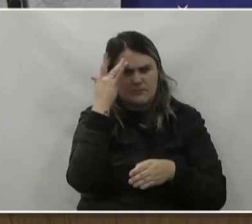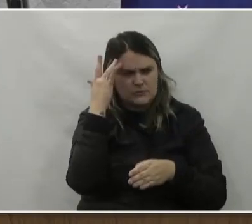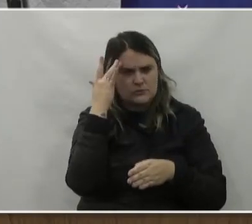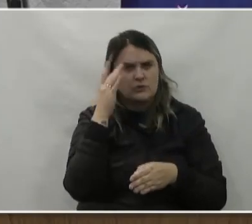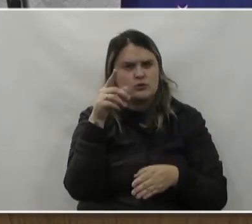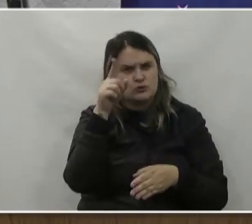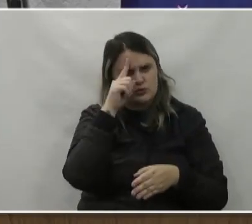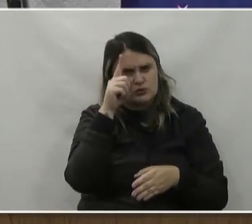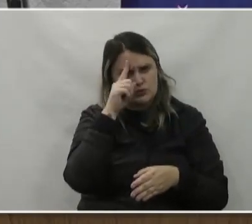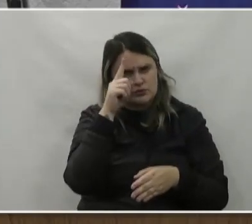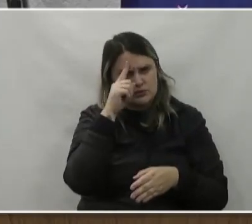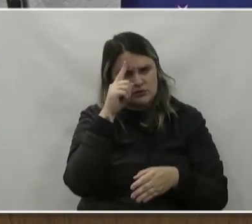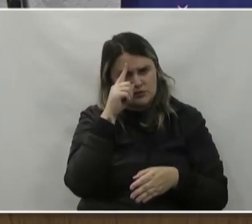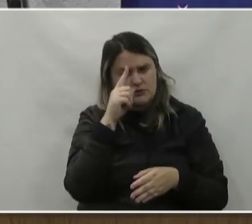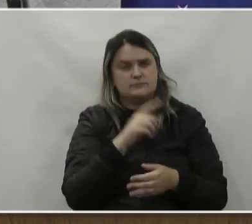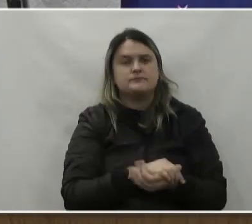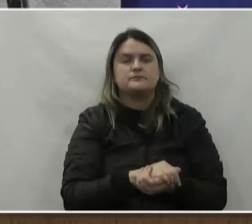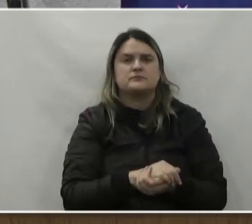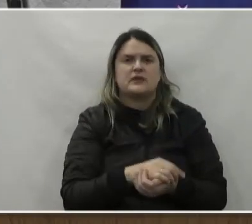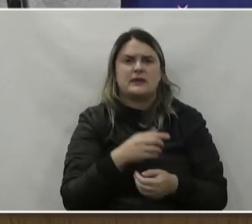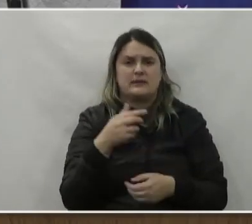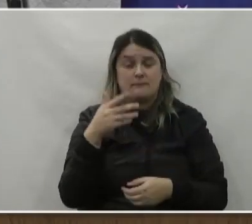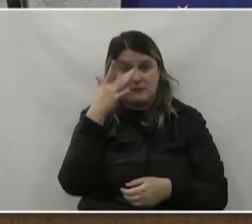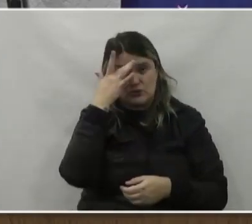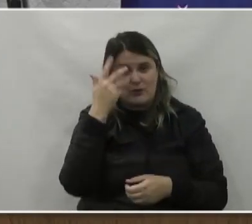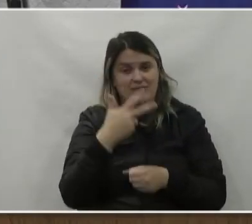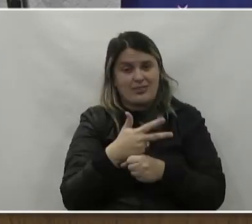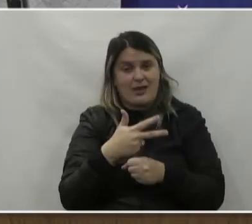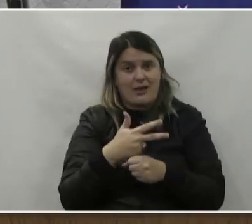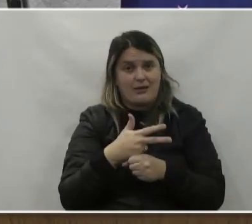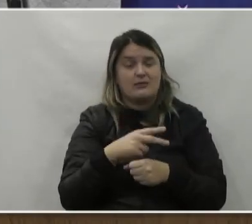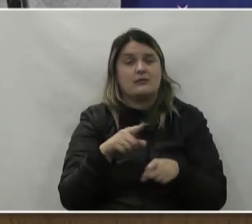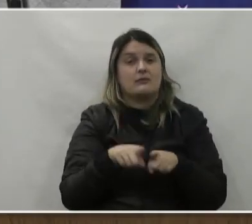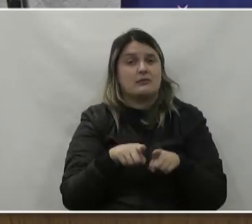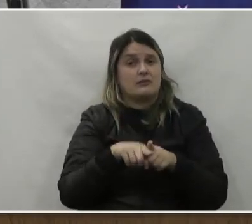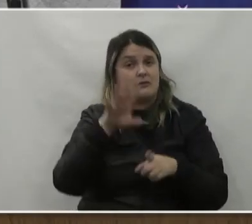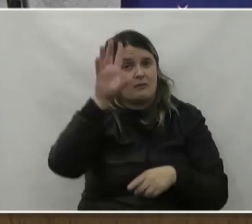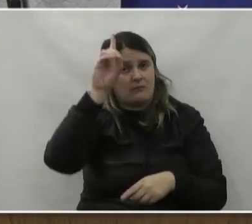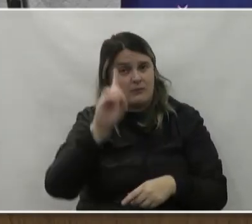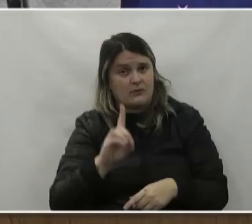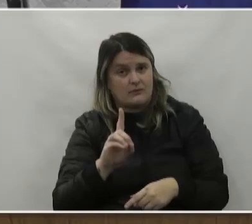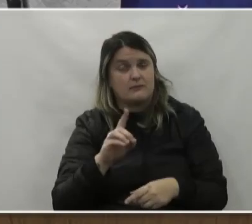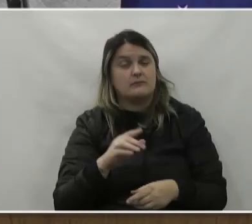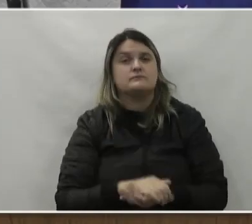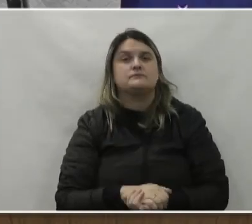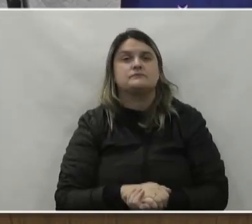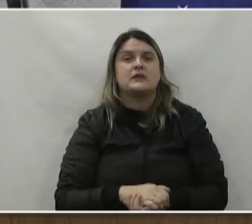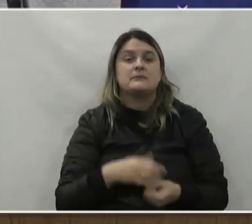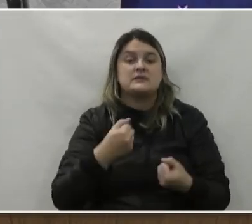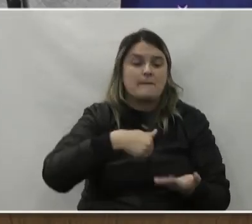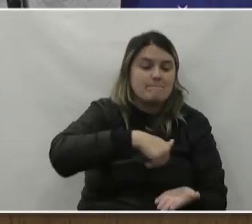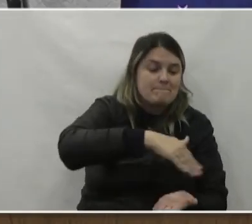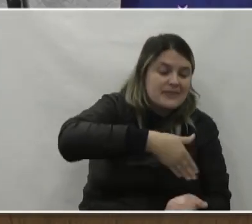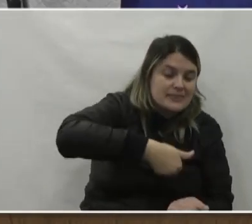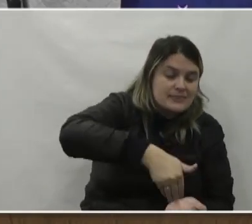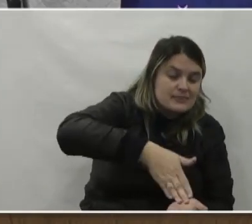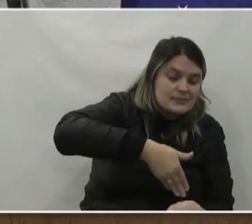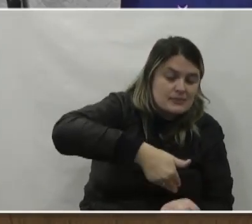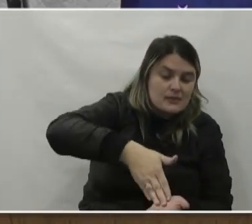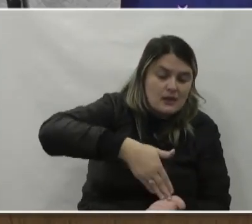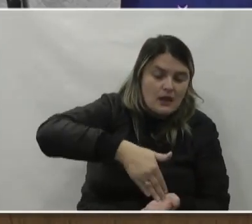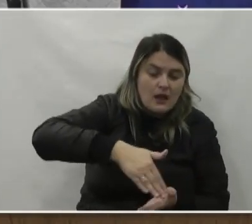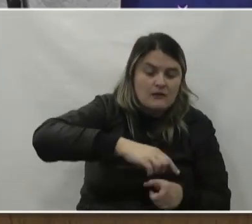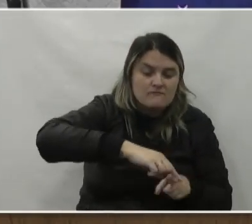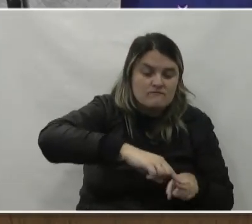pacientes, inclusive idosos e pessoas com deficiência. A demarcação de vagas prioritárias